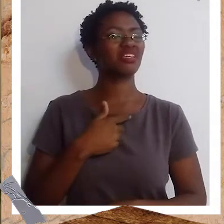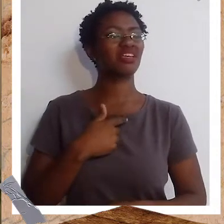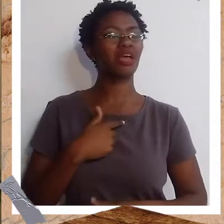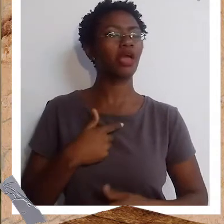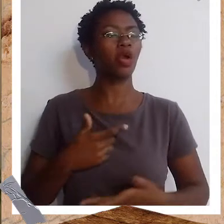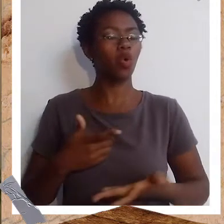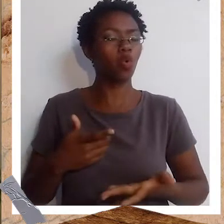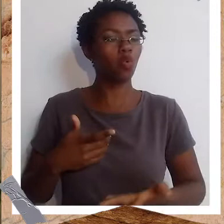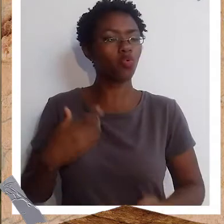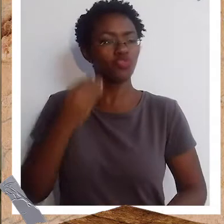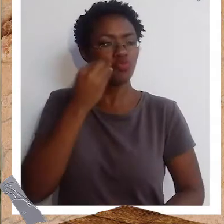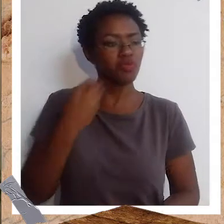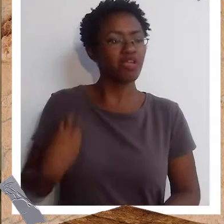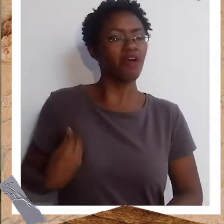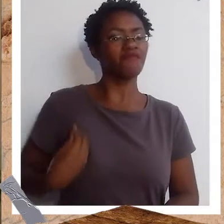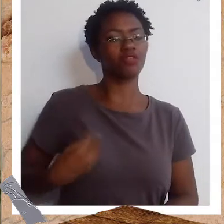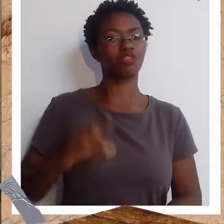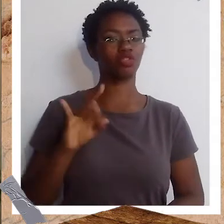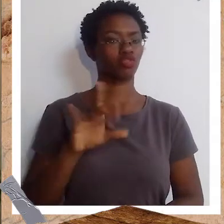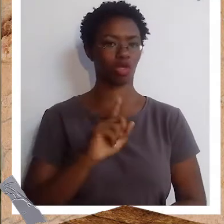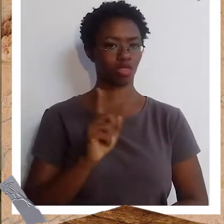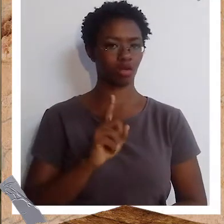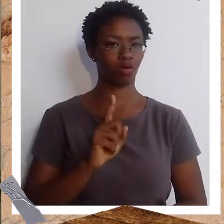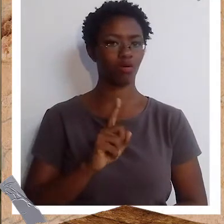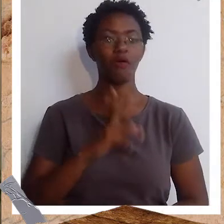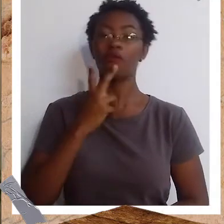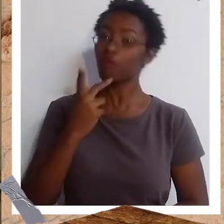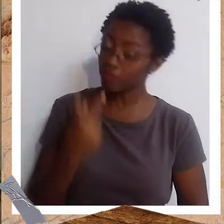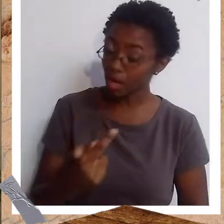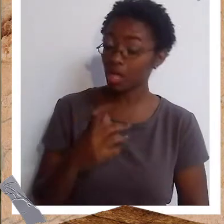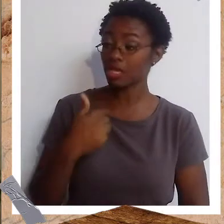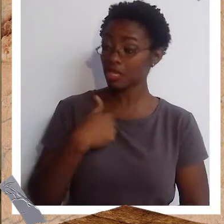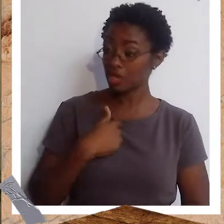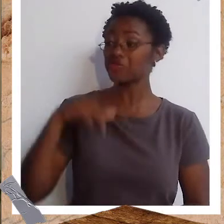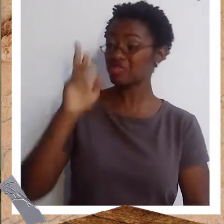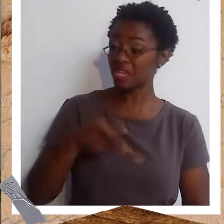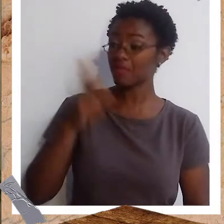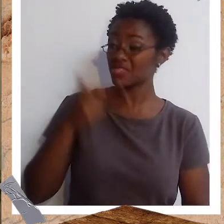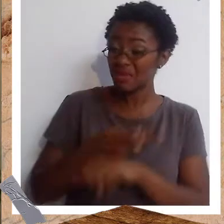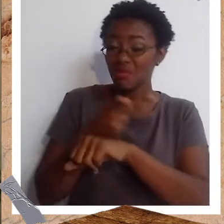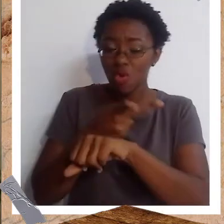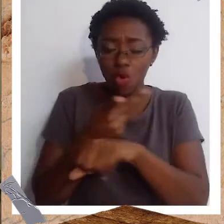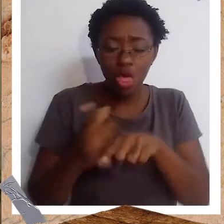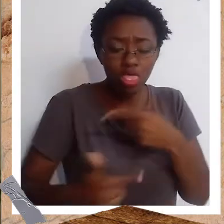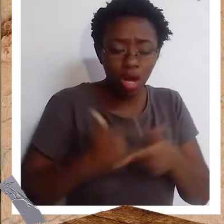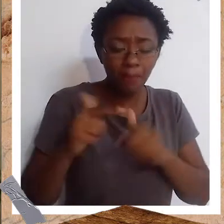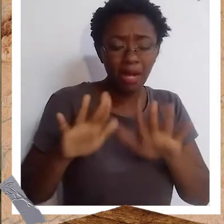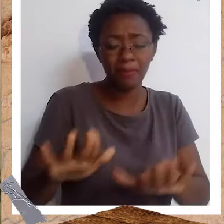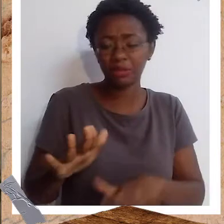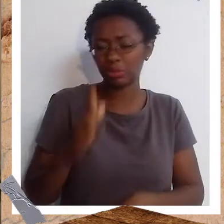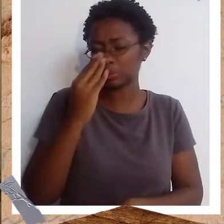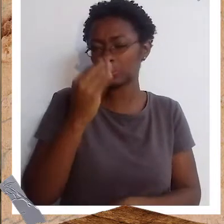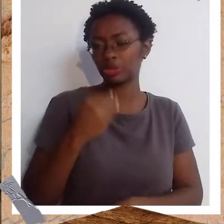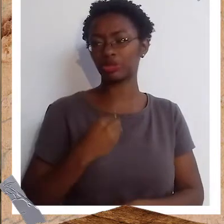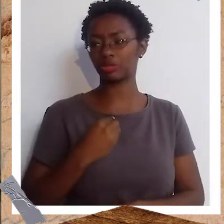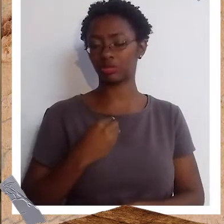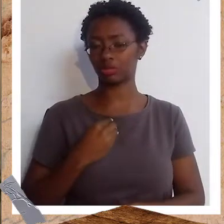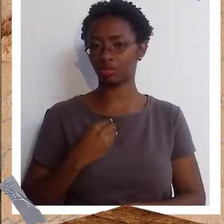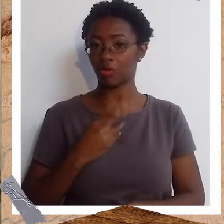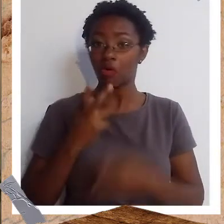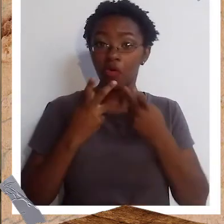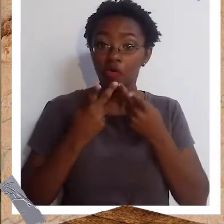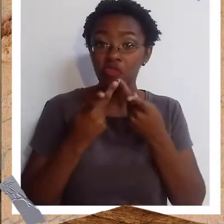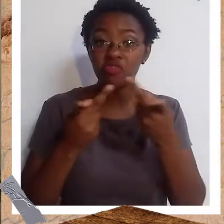vida. Digam que eu procurava trabalho e fui sempre preterida. Diga ao povo brasileiro, o meu sonho era